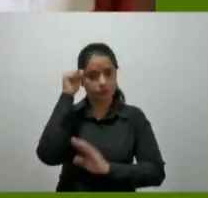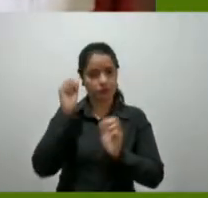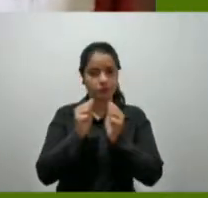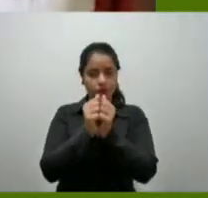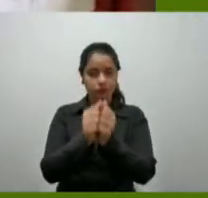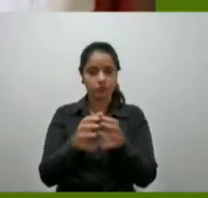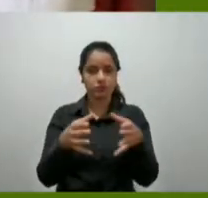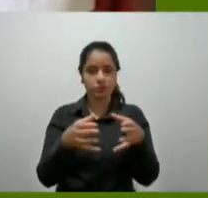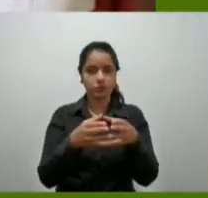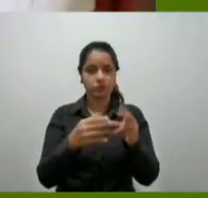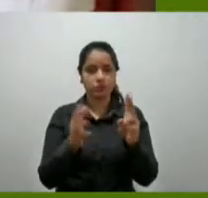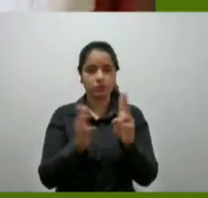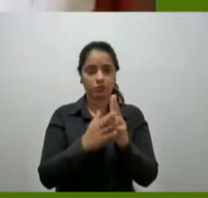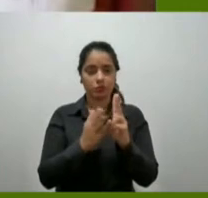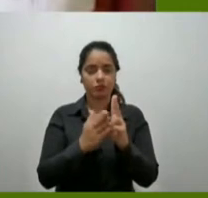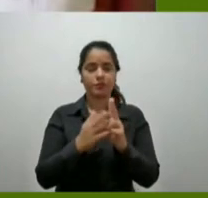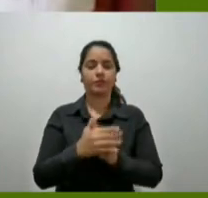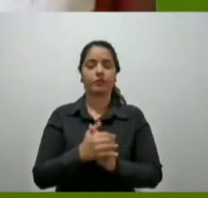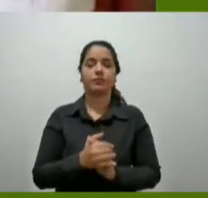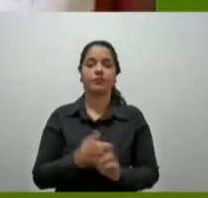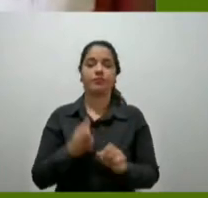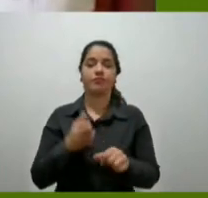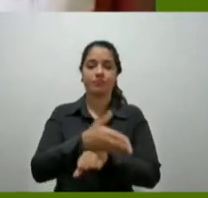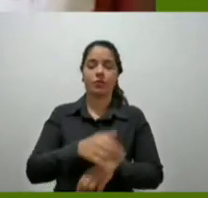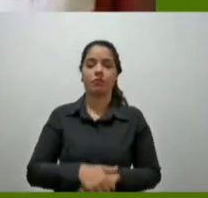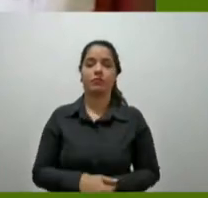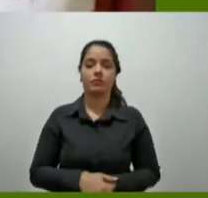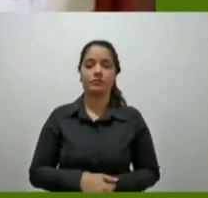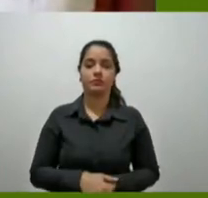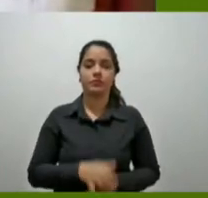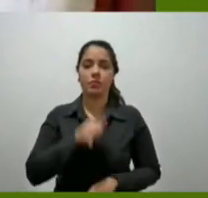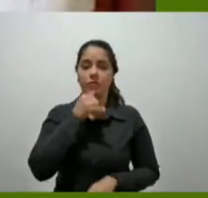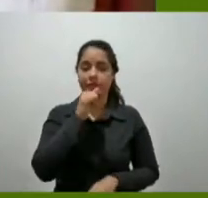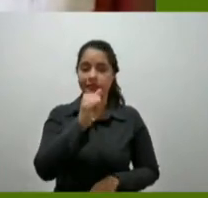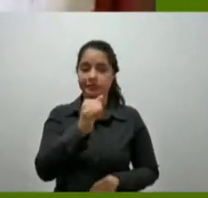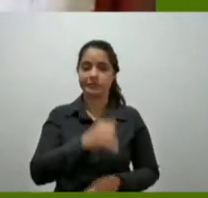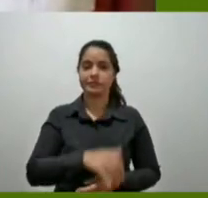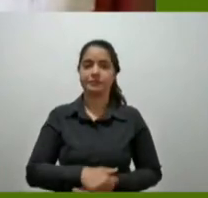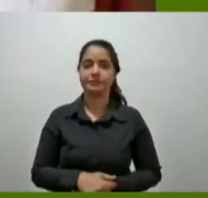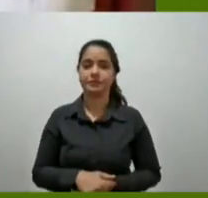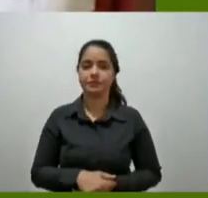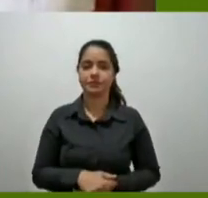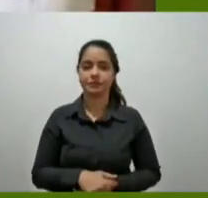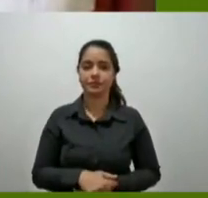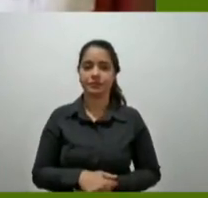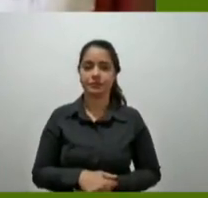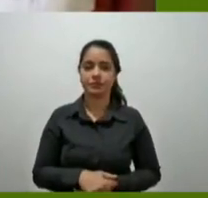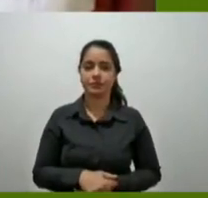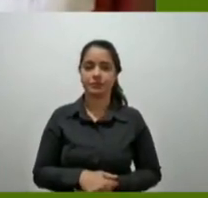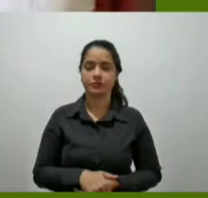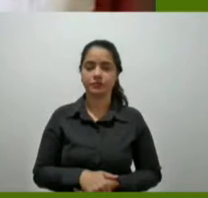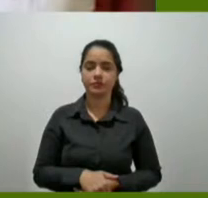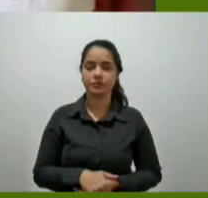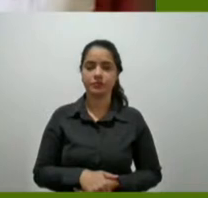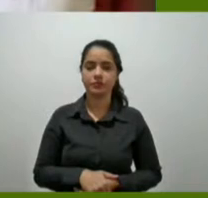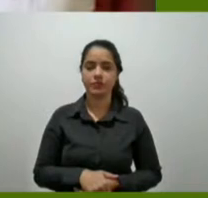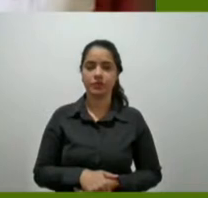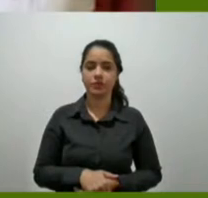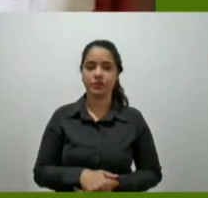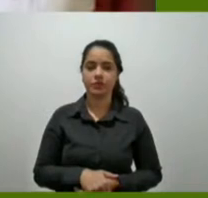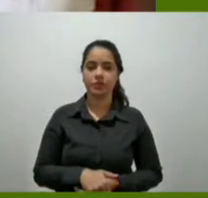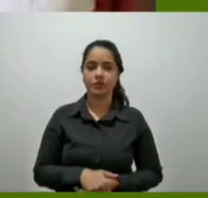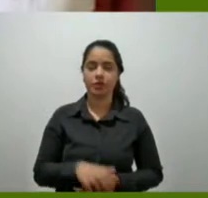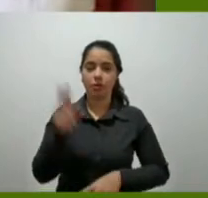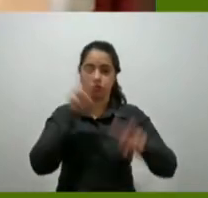de introdução de uma forma de energia, seja energia eólica, seja energia solar,